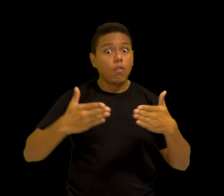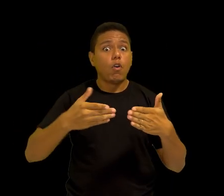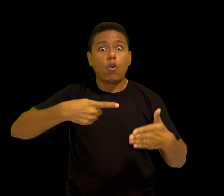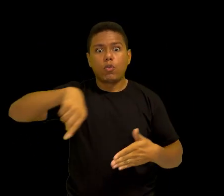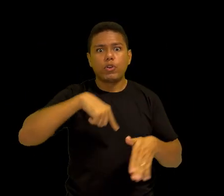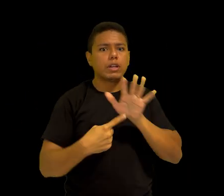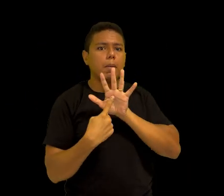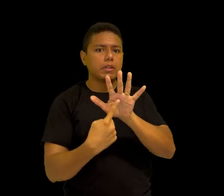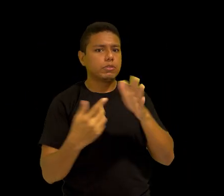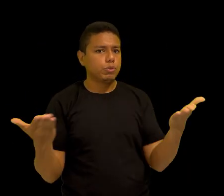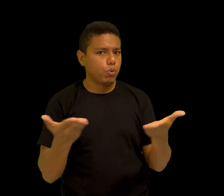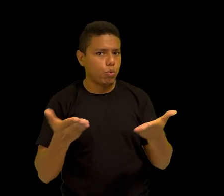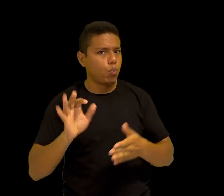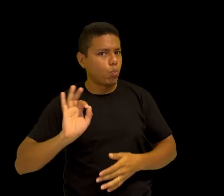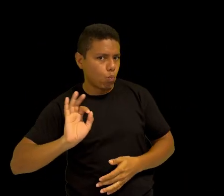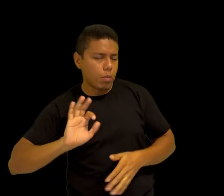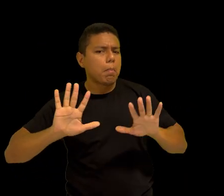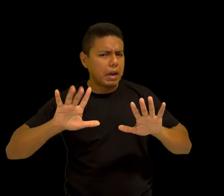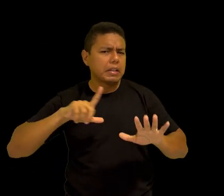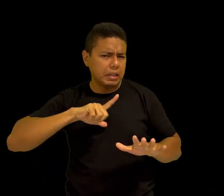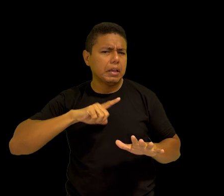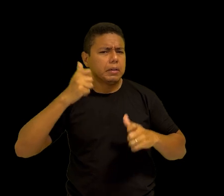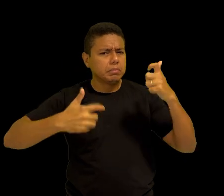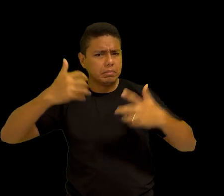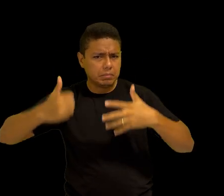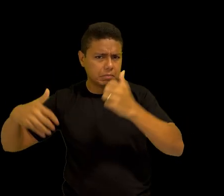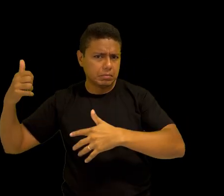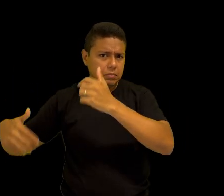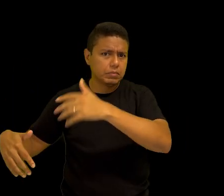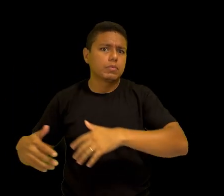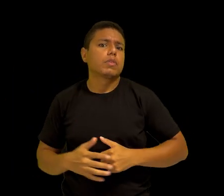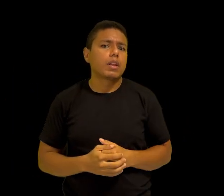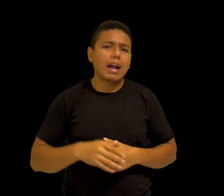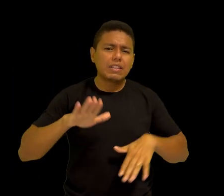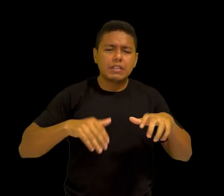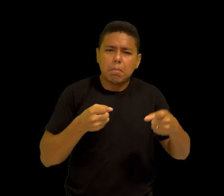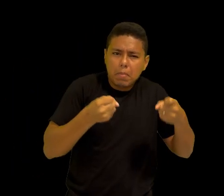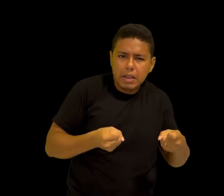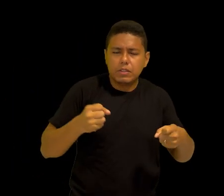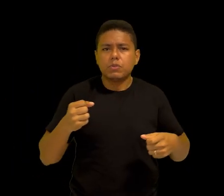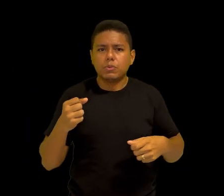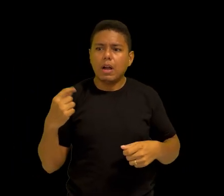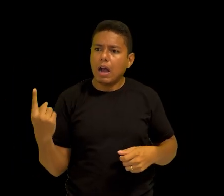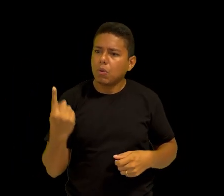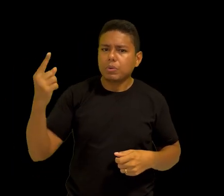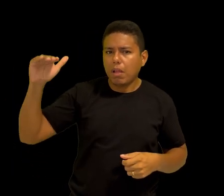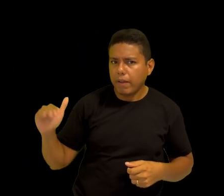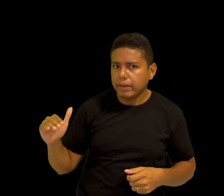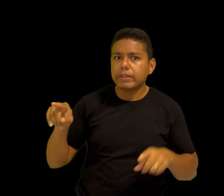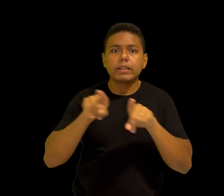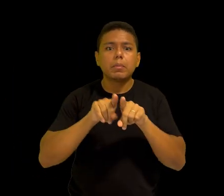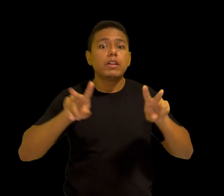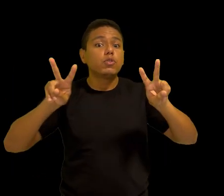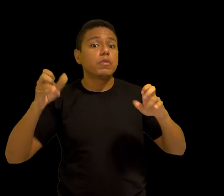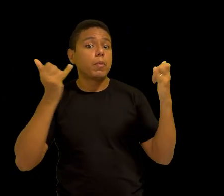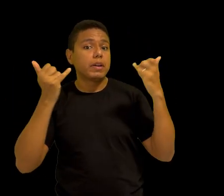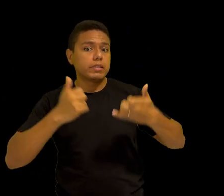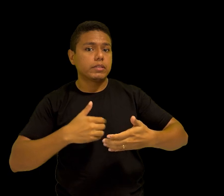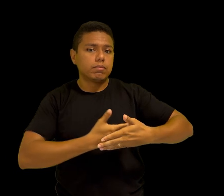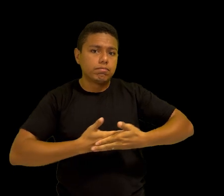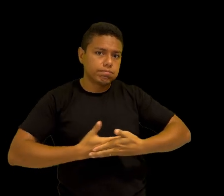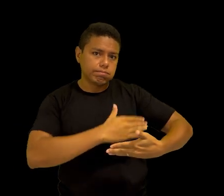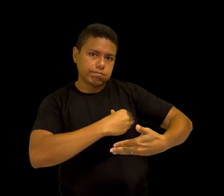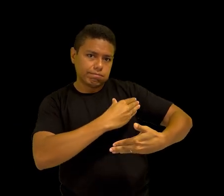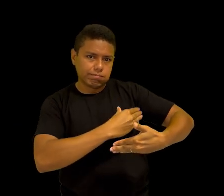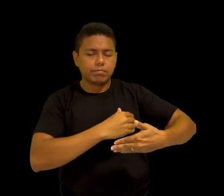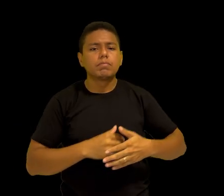dessa apresentação de hoje, mas que estão aqui: estatura para a idade, baixa estatura para a idade, excesso de peso, e 2 indicadores de aleitamento materno. O que eu